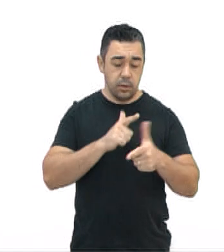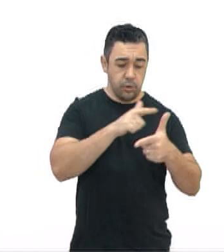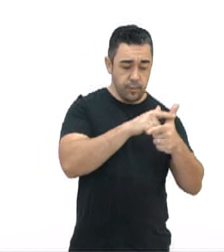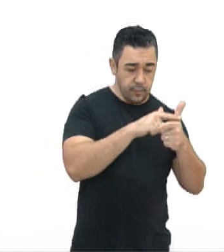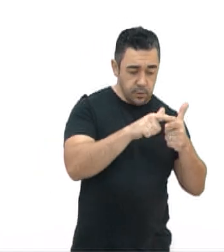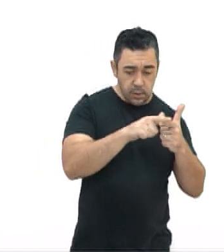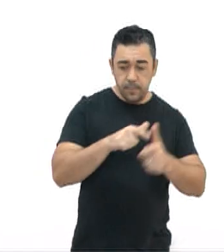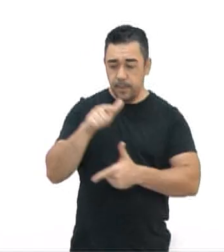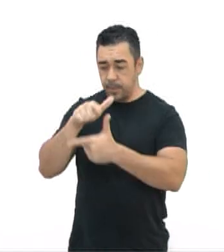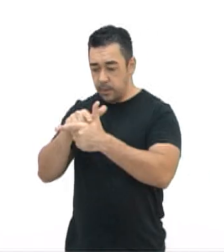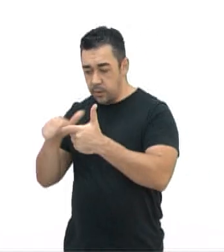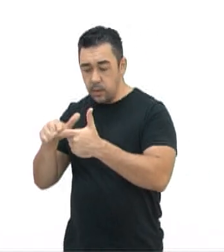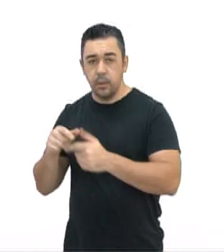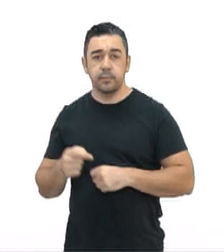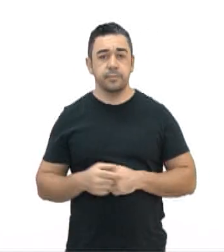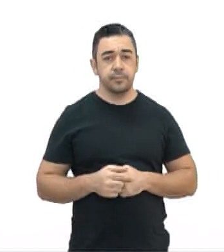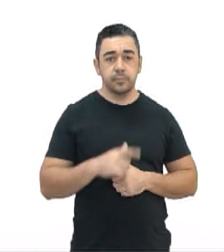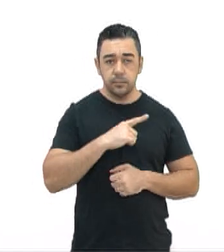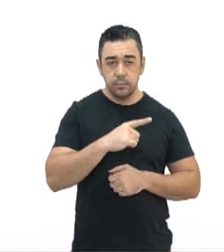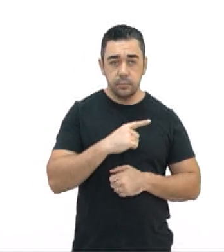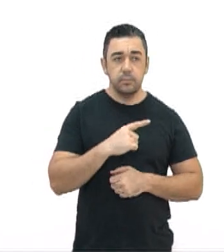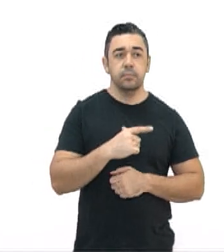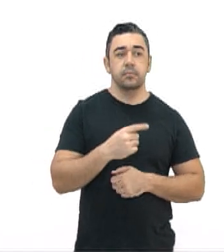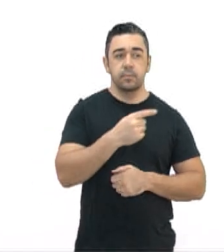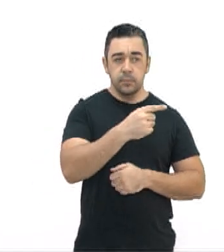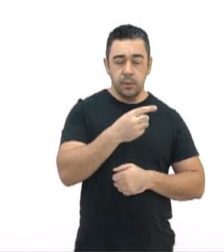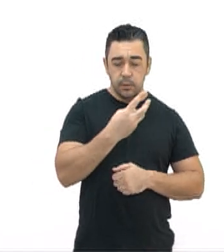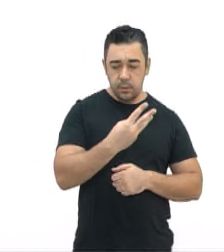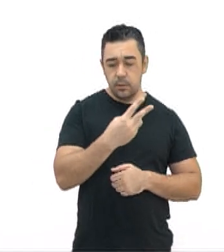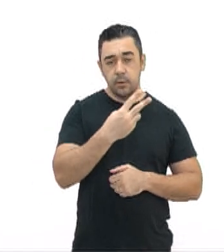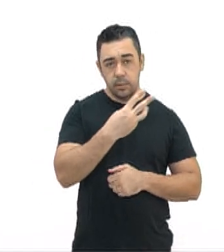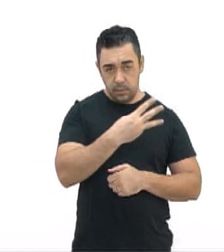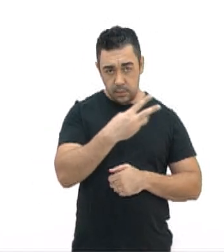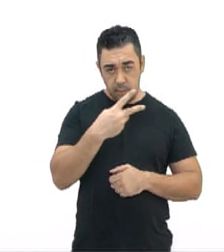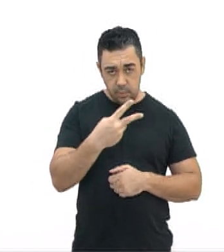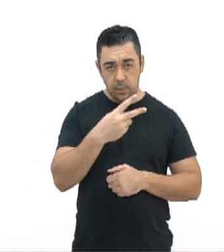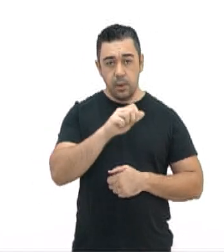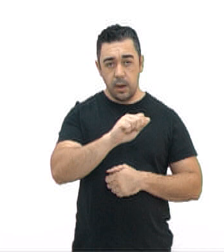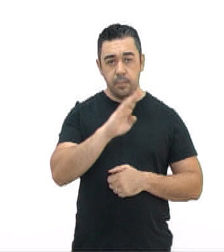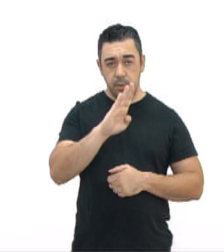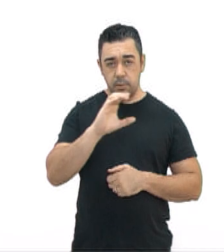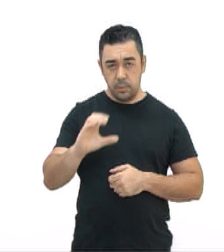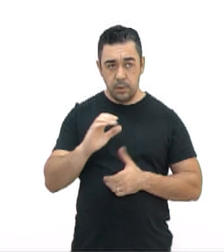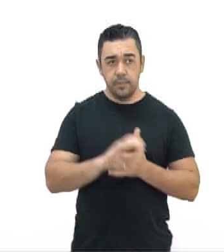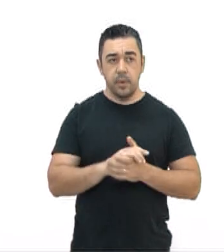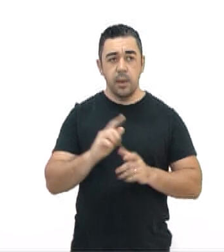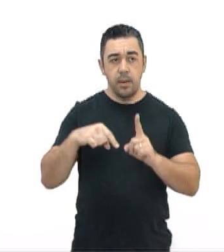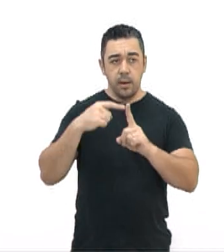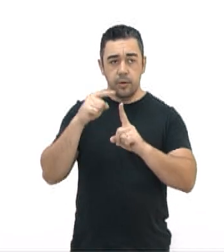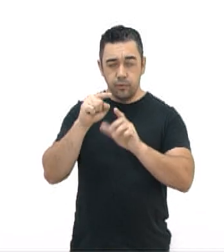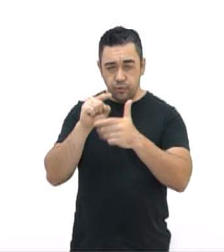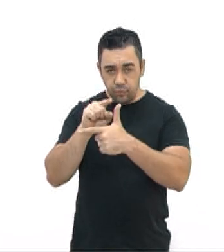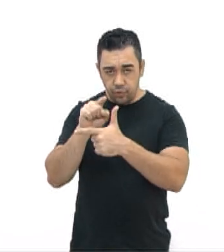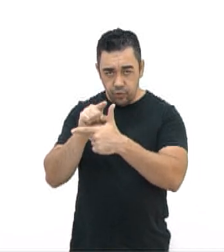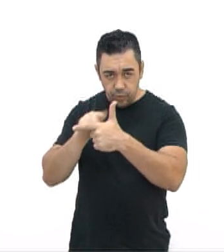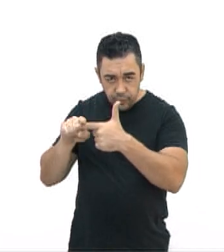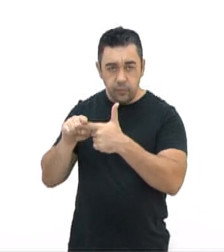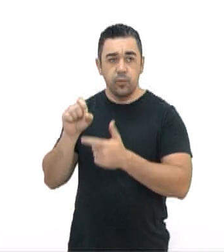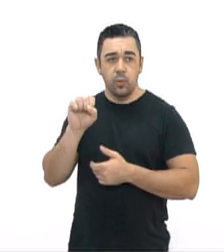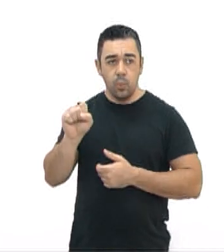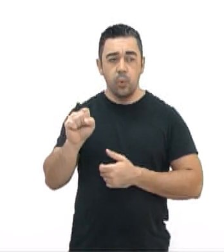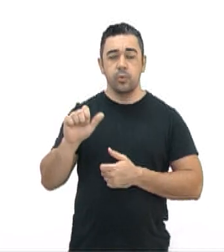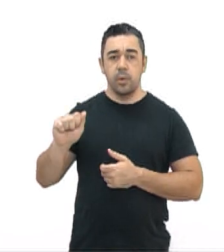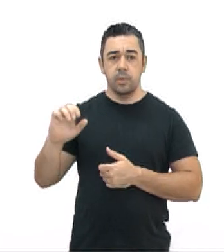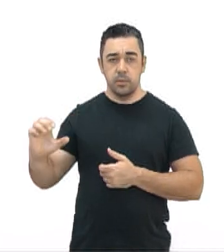Eu tenho menos 32ABC divididos por mais 8AC. E eu tenho mais 40x